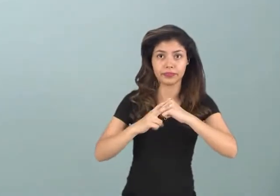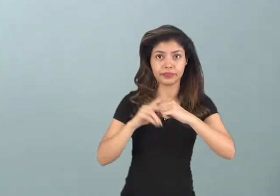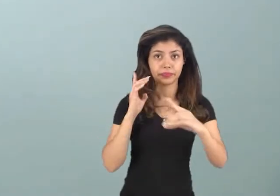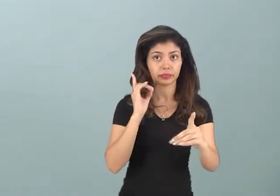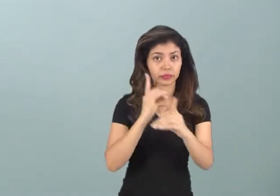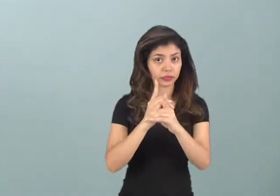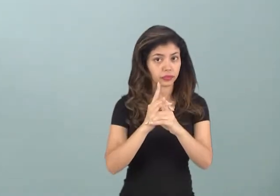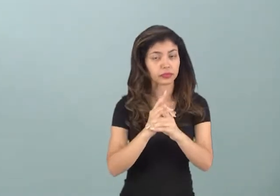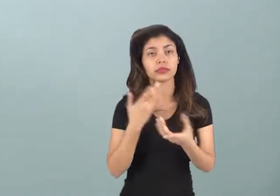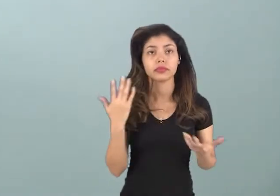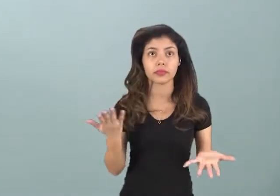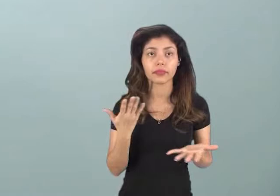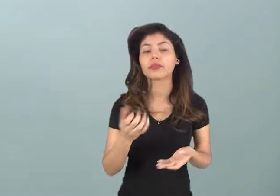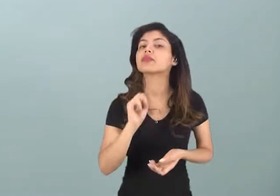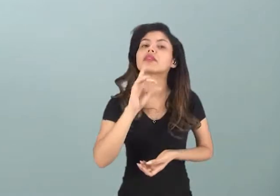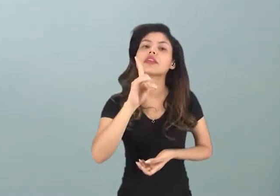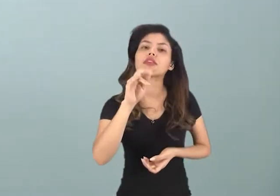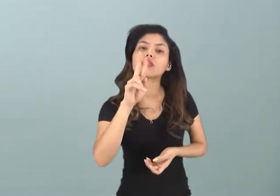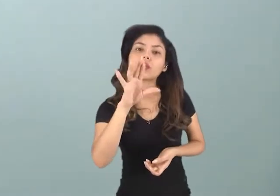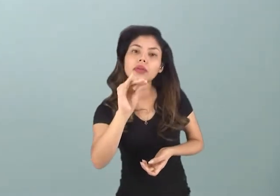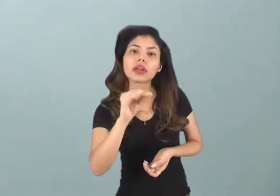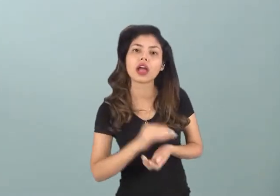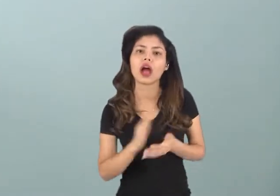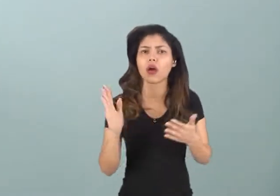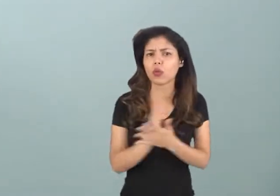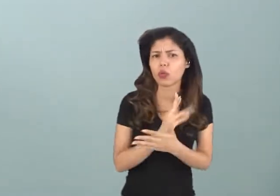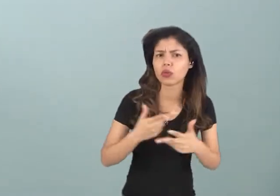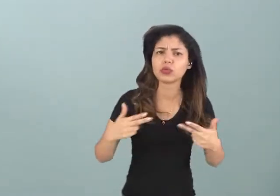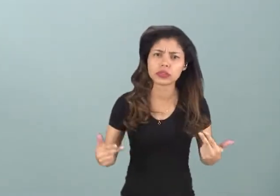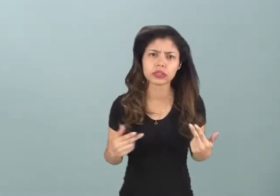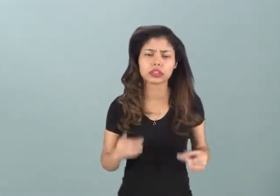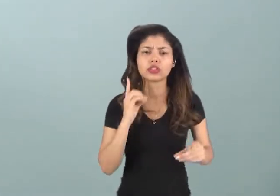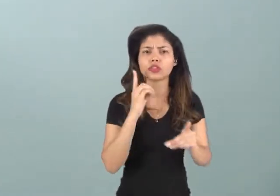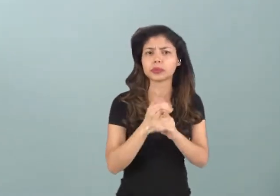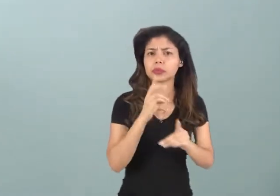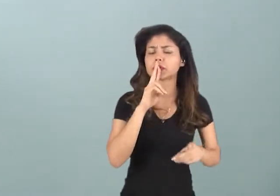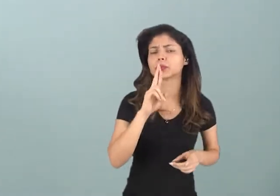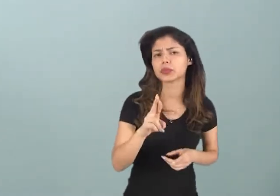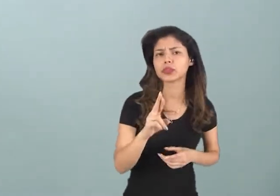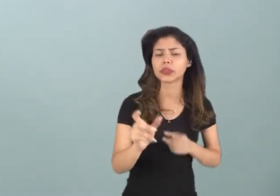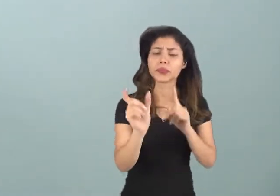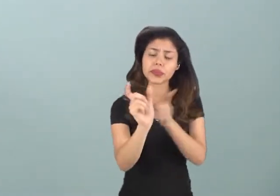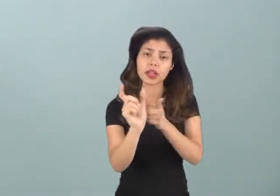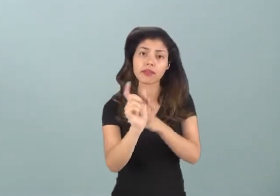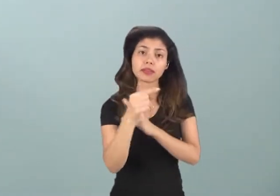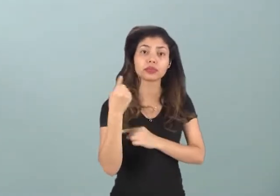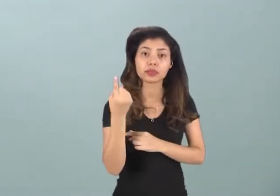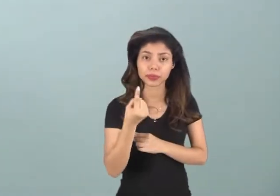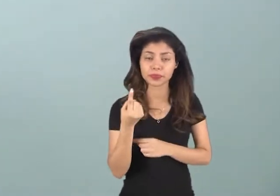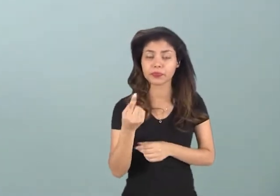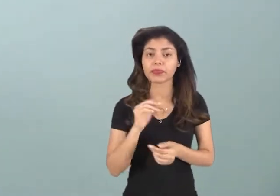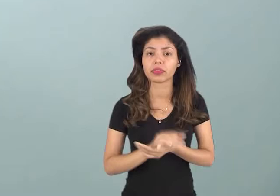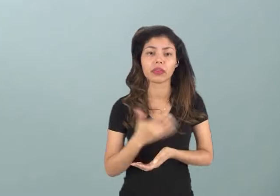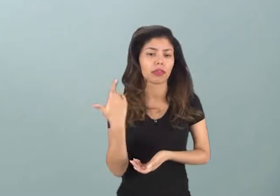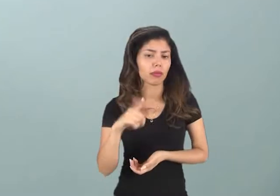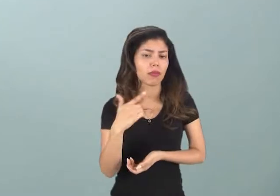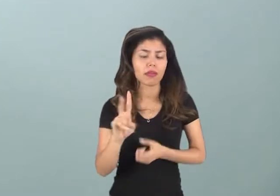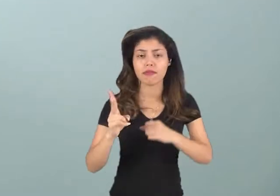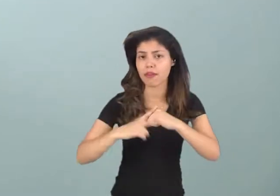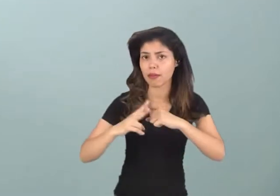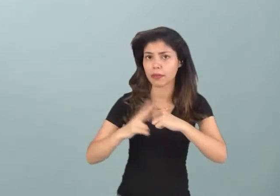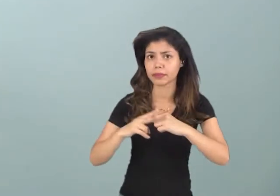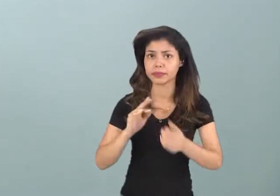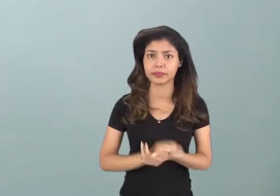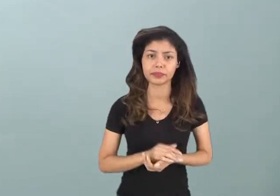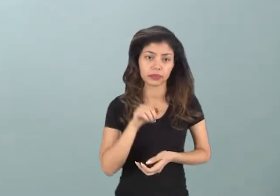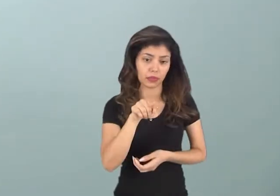que a pessoa descobriu, quem descobre algo, ele descobriu a resposta, é uma palavrinha só, não tem verbo, né?